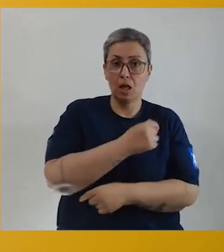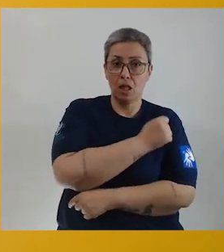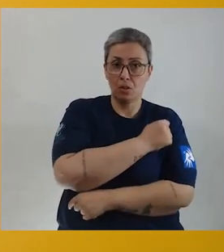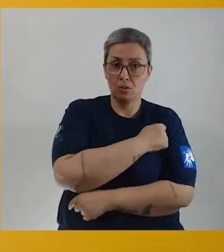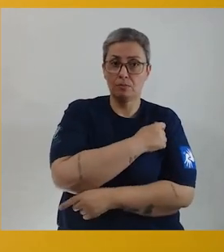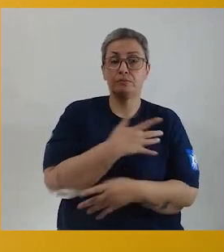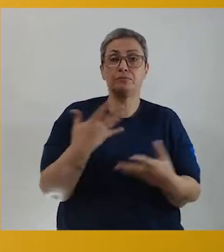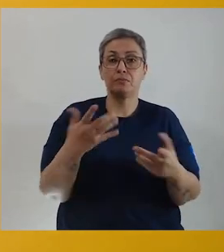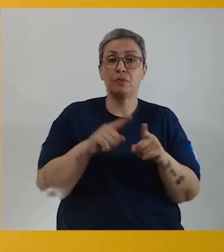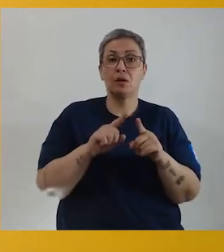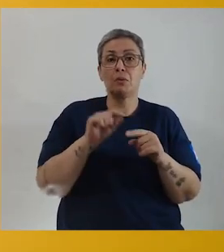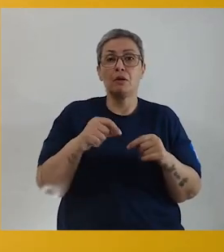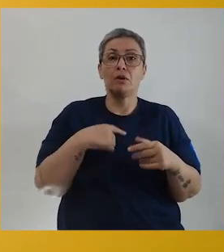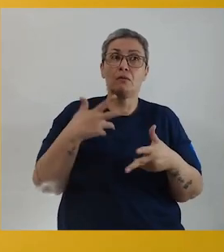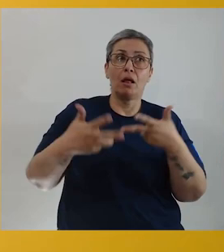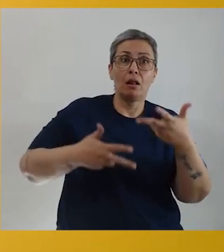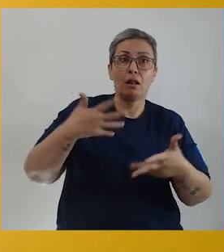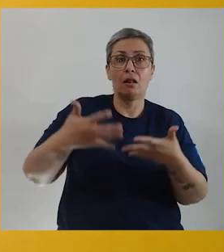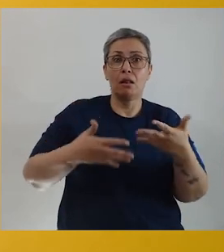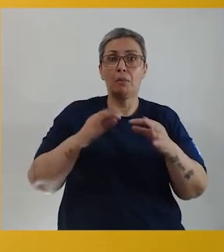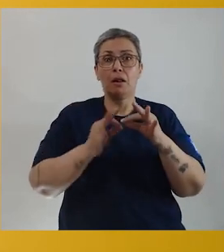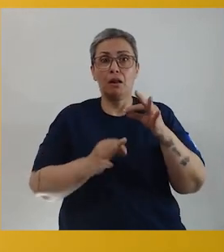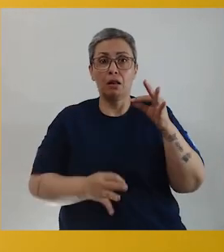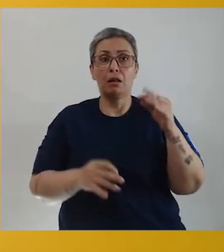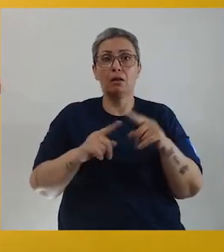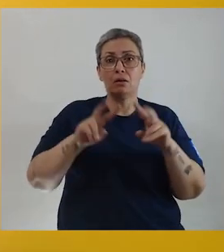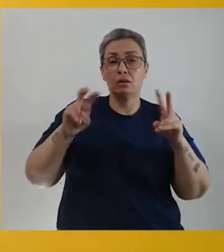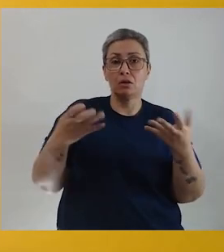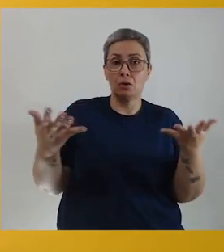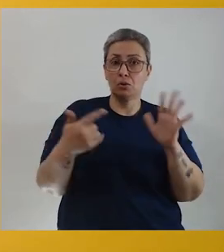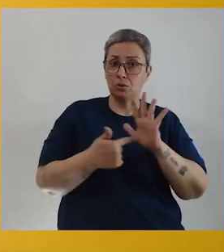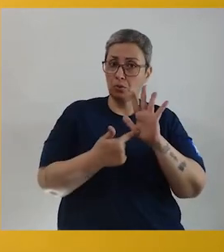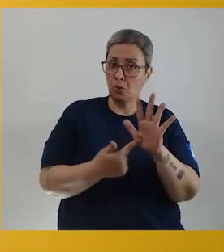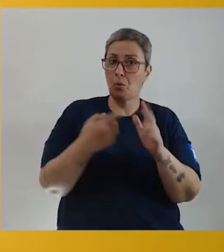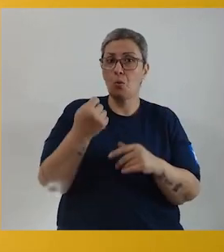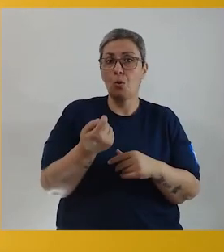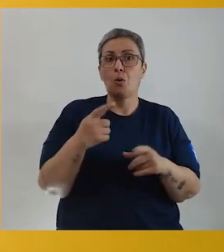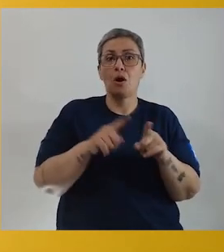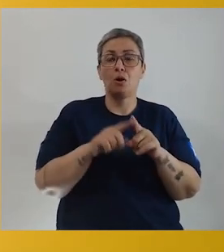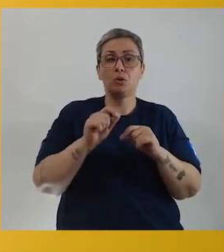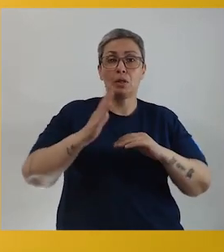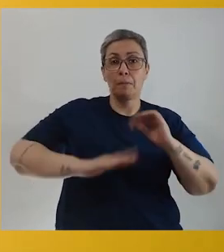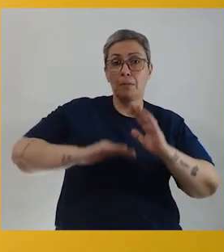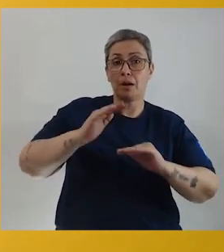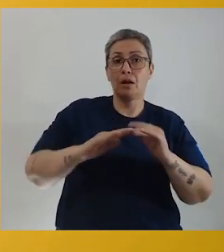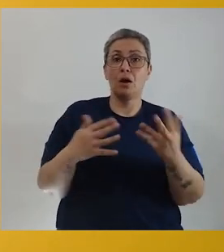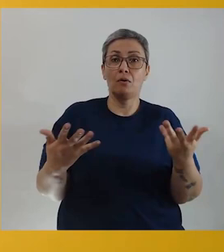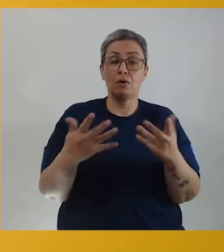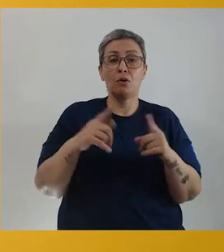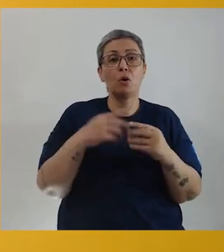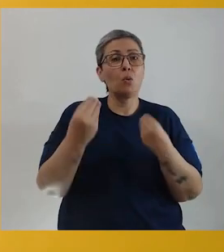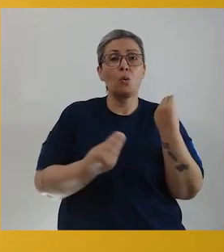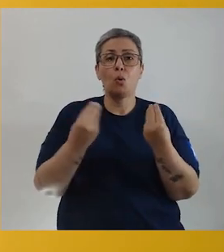nossos educandos. Para que eu não fique aqui tanto falando desse assunto, e hoje eu quero trazer um pouco mais a questão prática,